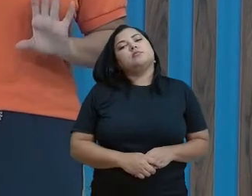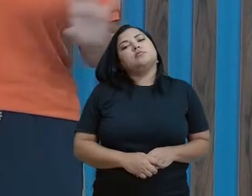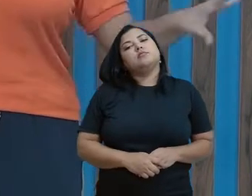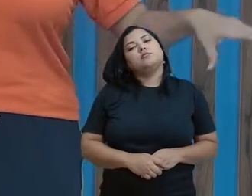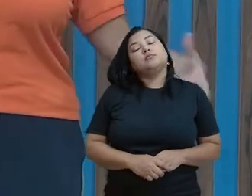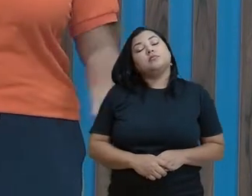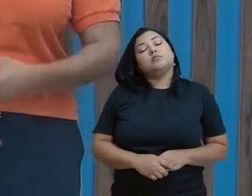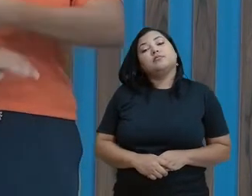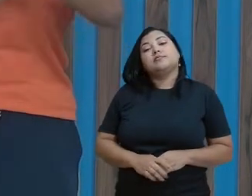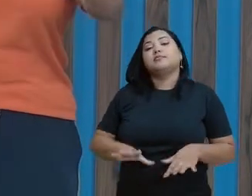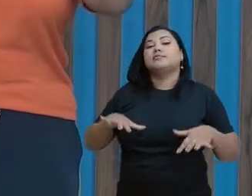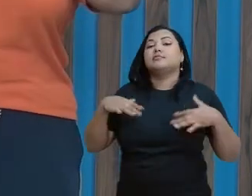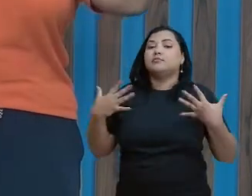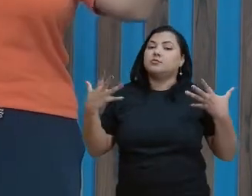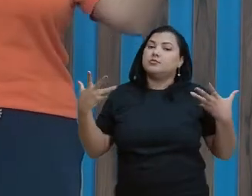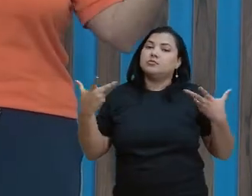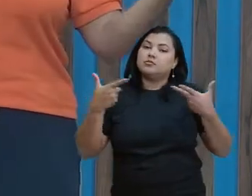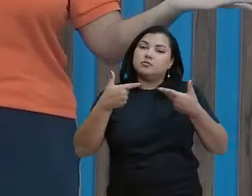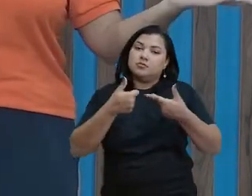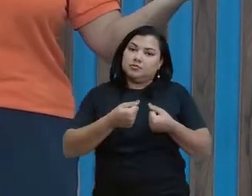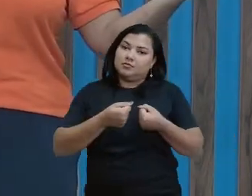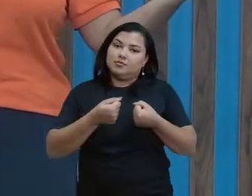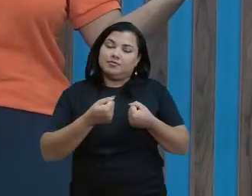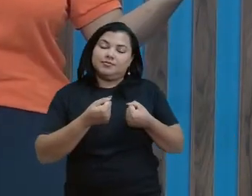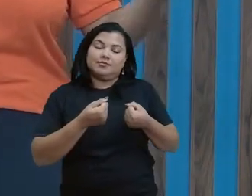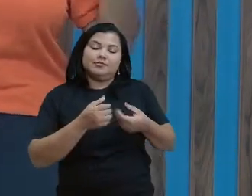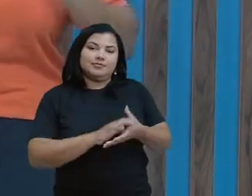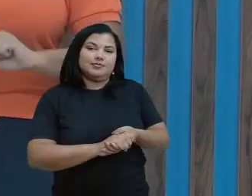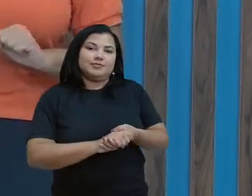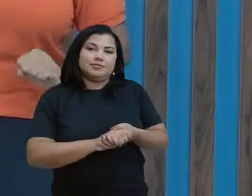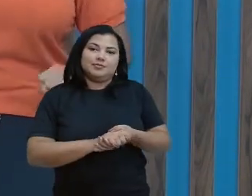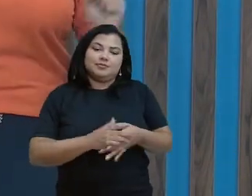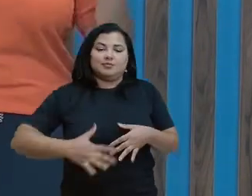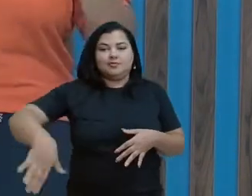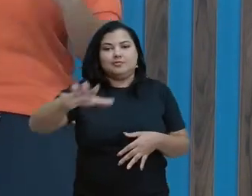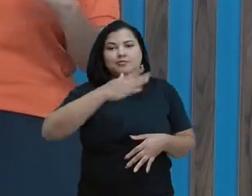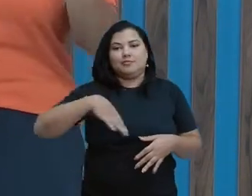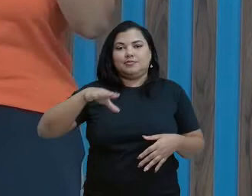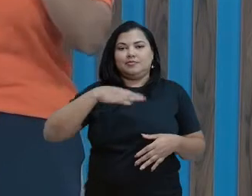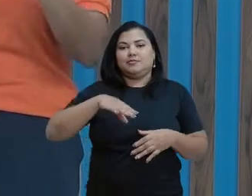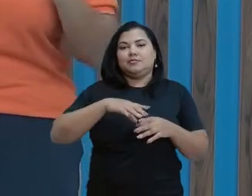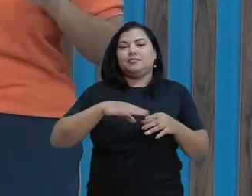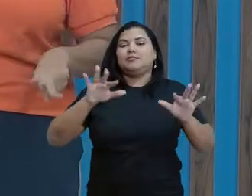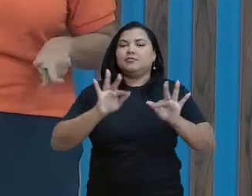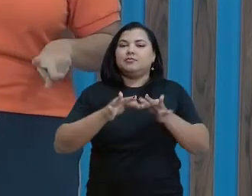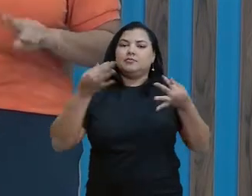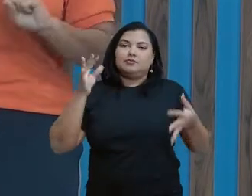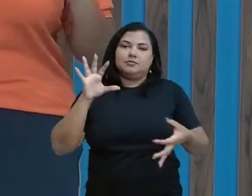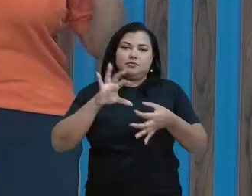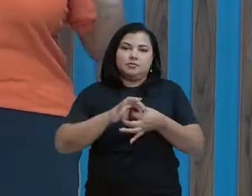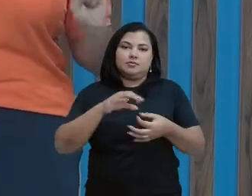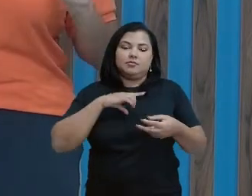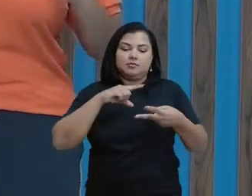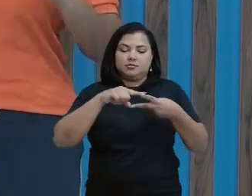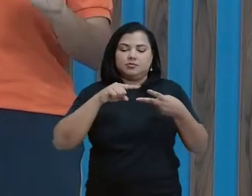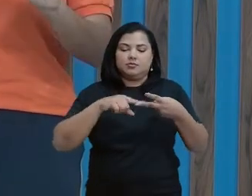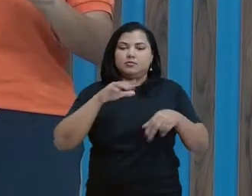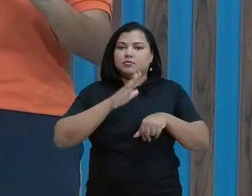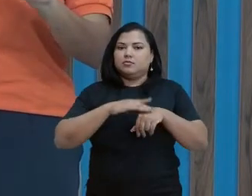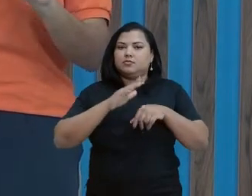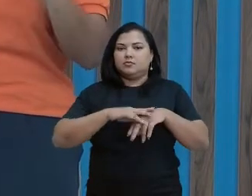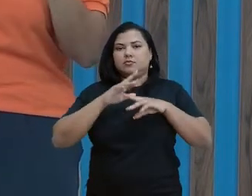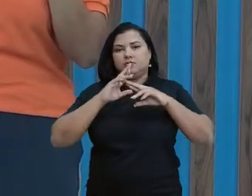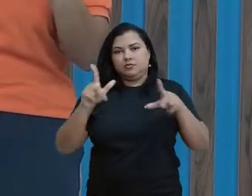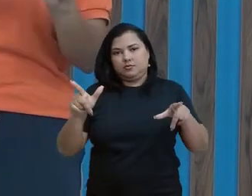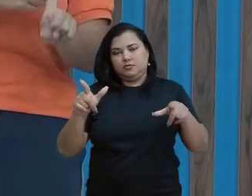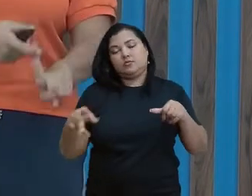Então, no maravilhoso mundo das orações subordinadas, a gente tem o que em dois momentos distintos, que é quando